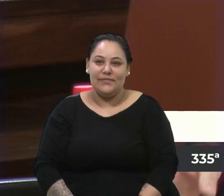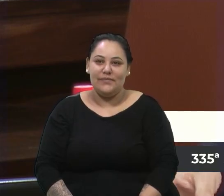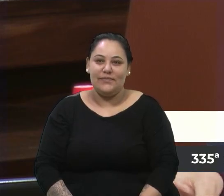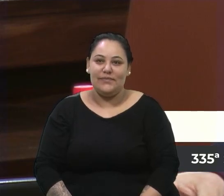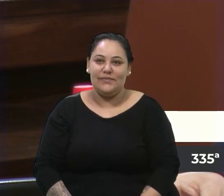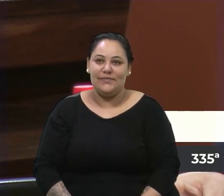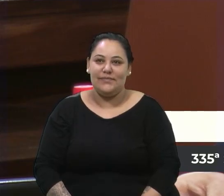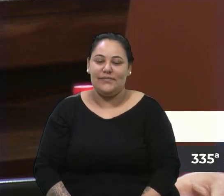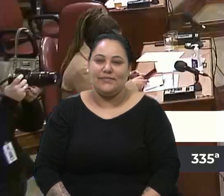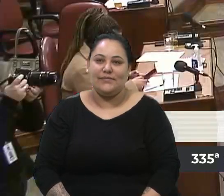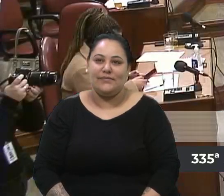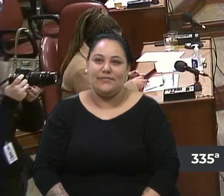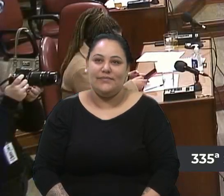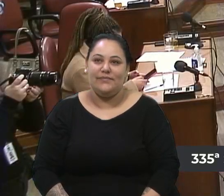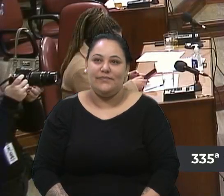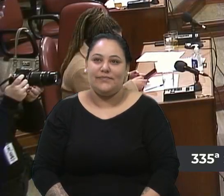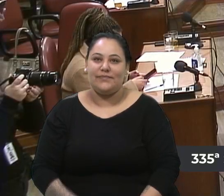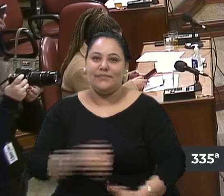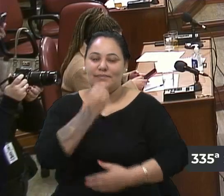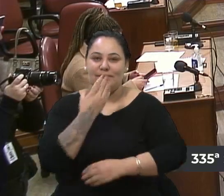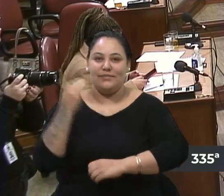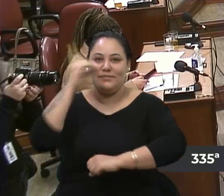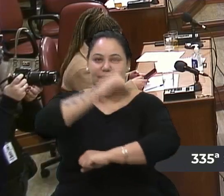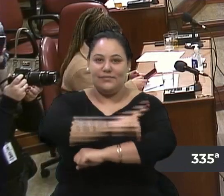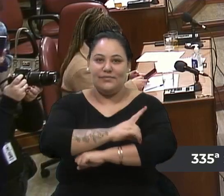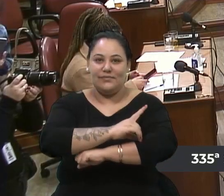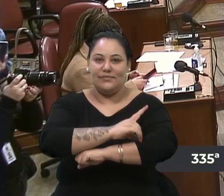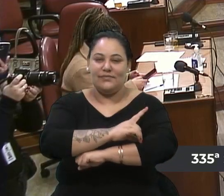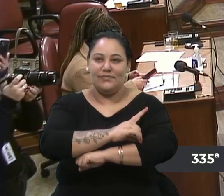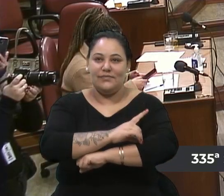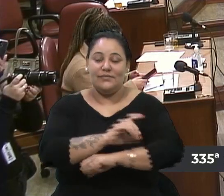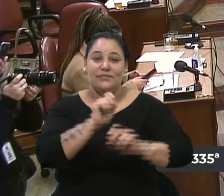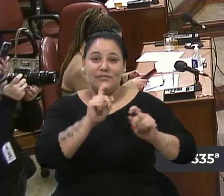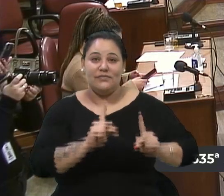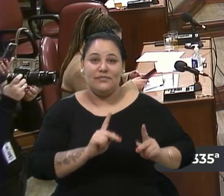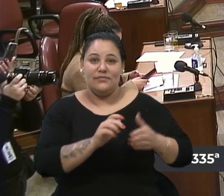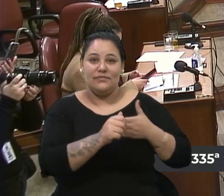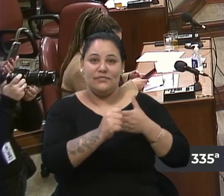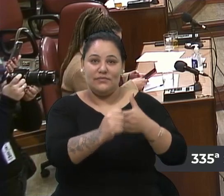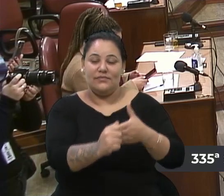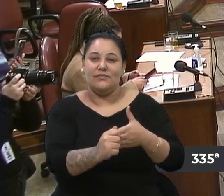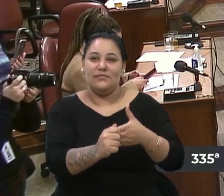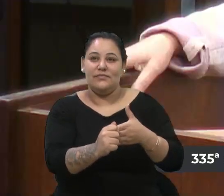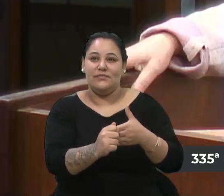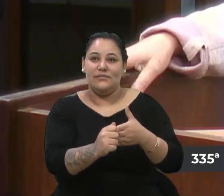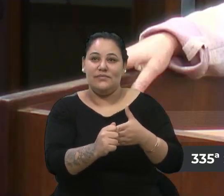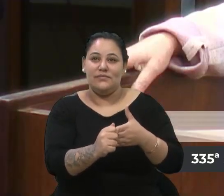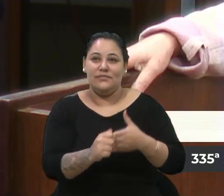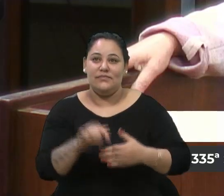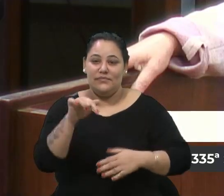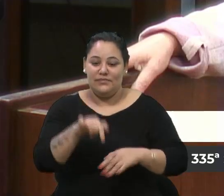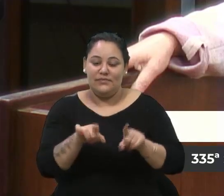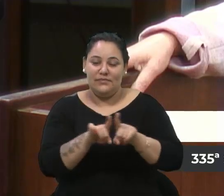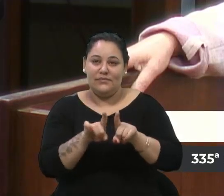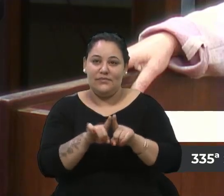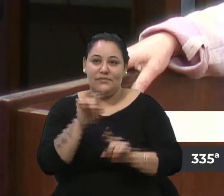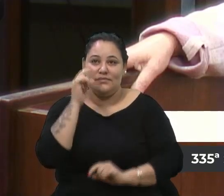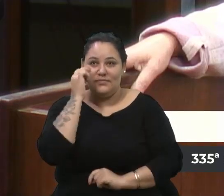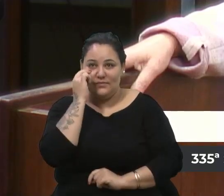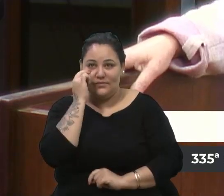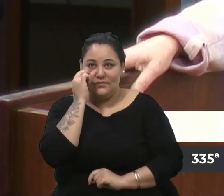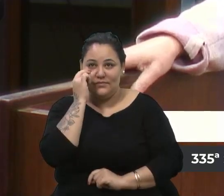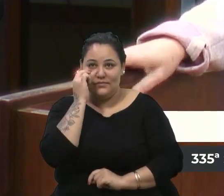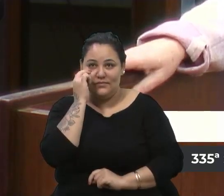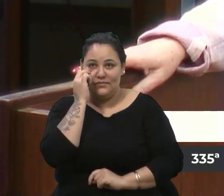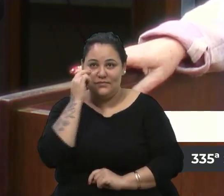Bom, bom dia, então, a quem nos acompanha pelas redes, aqui também presencialmente,